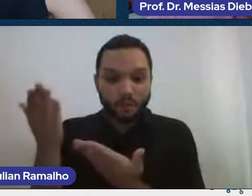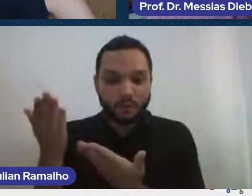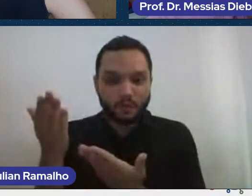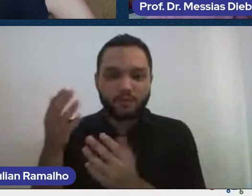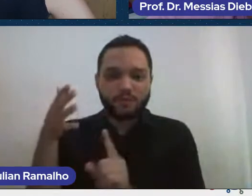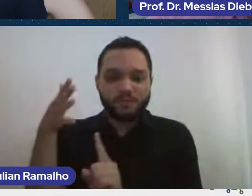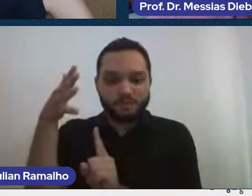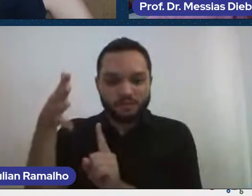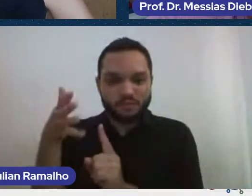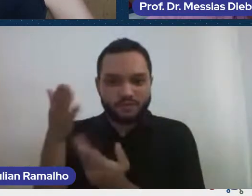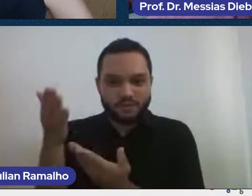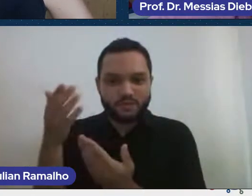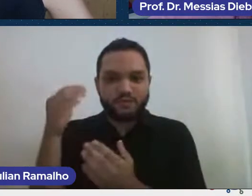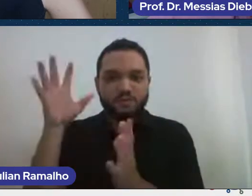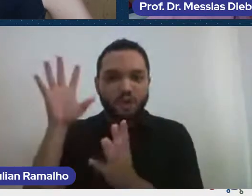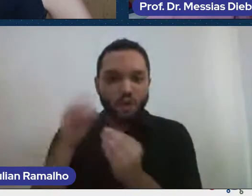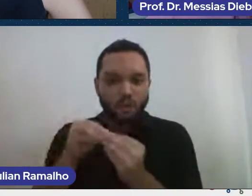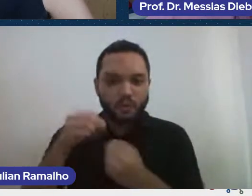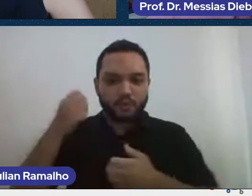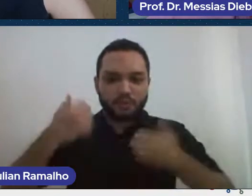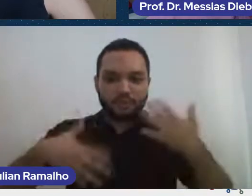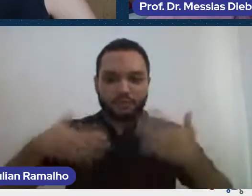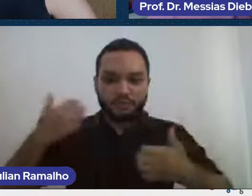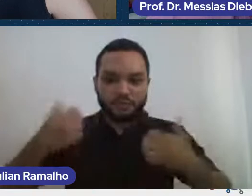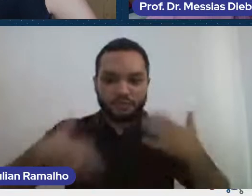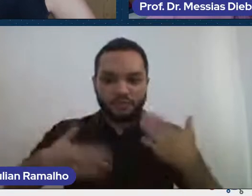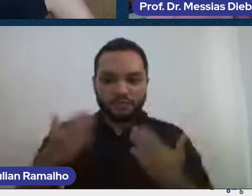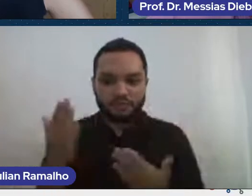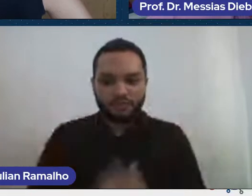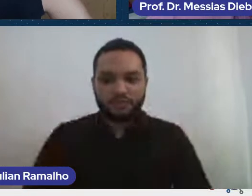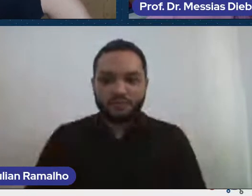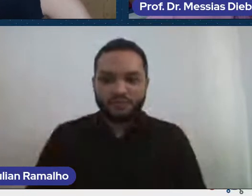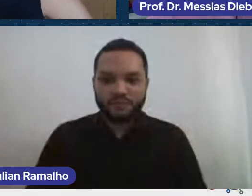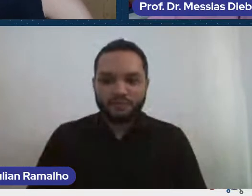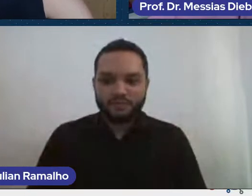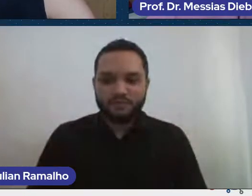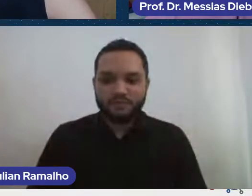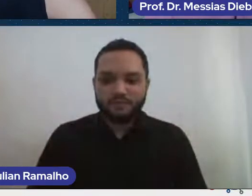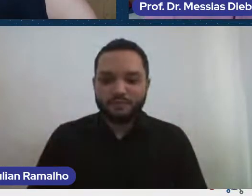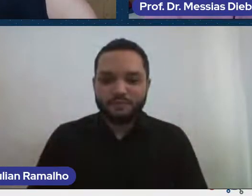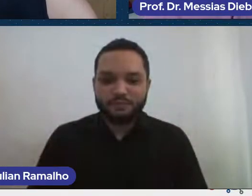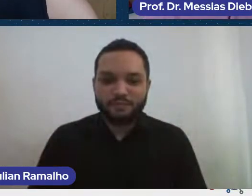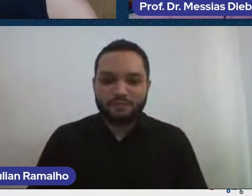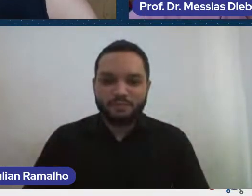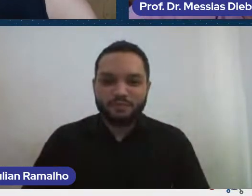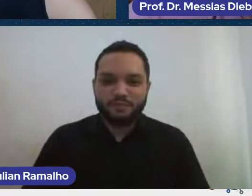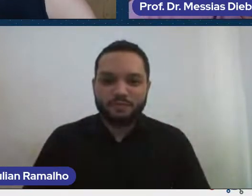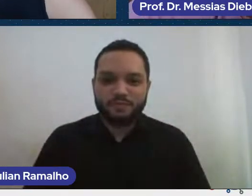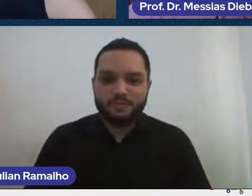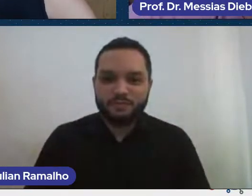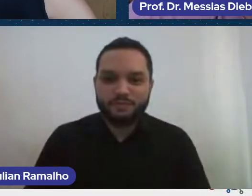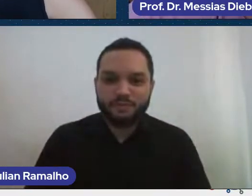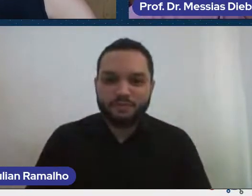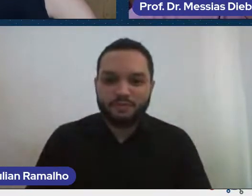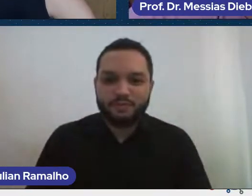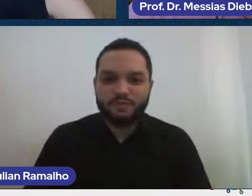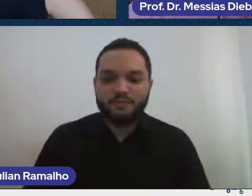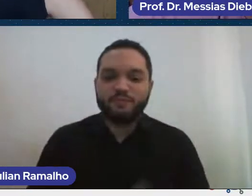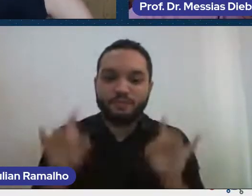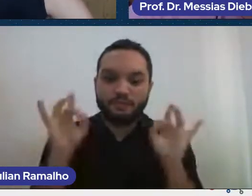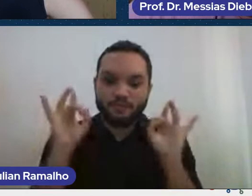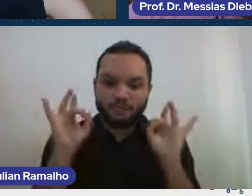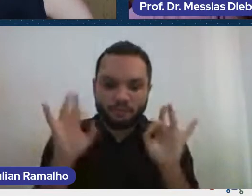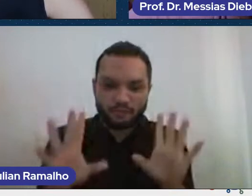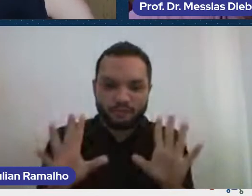uma consideração e sinais do professor Diebe. Fique à vontade. Eu quero mais uma vez reforçar